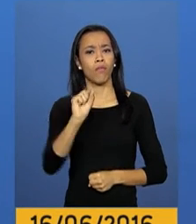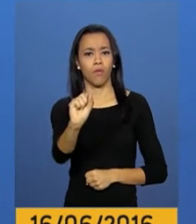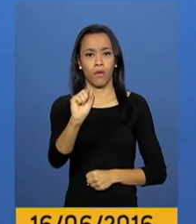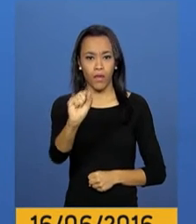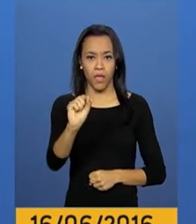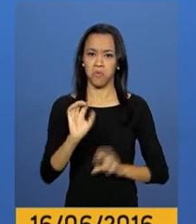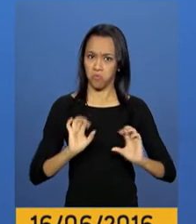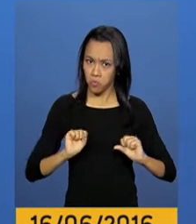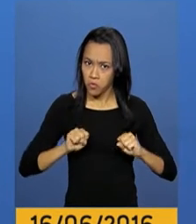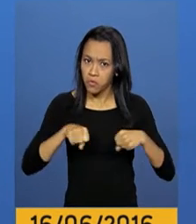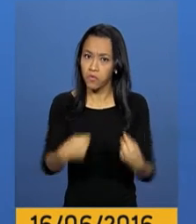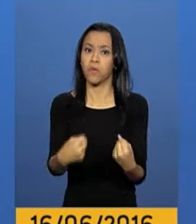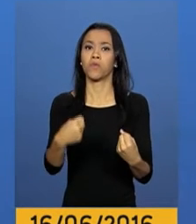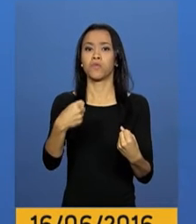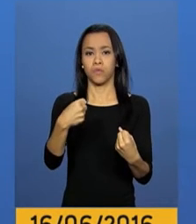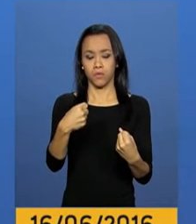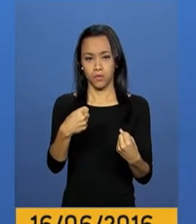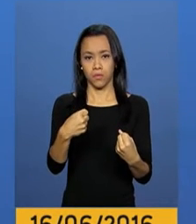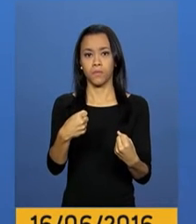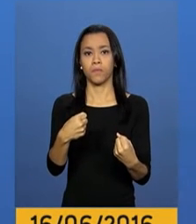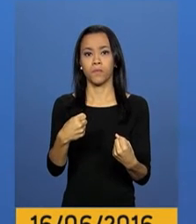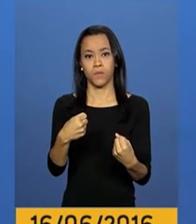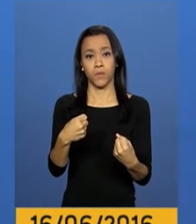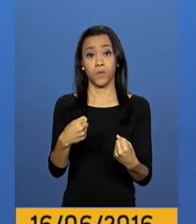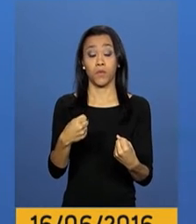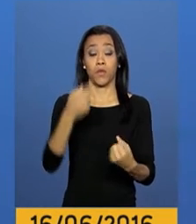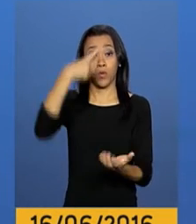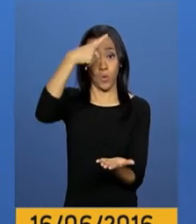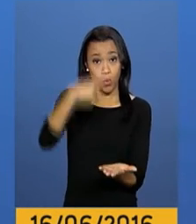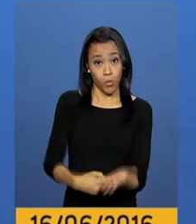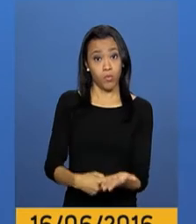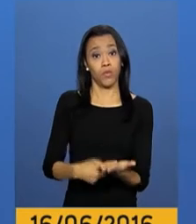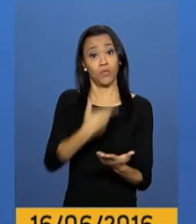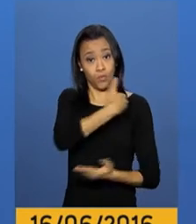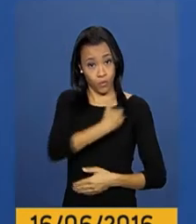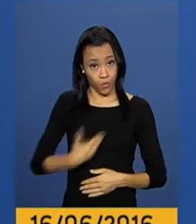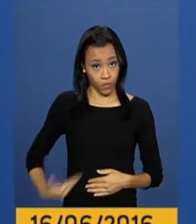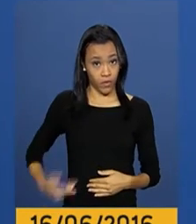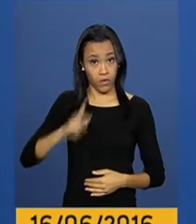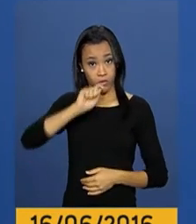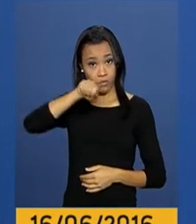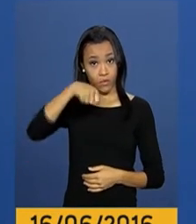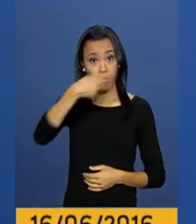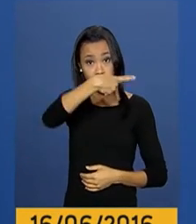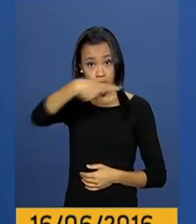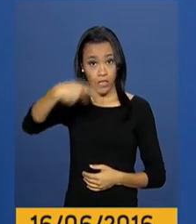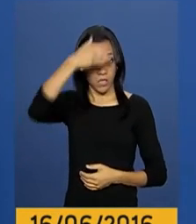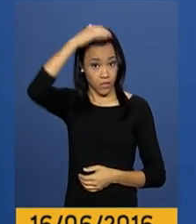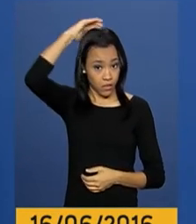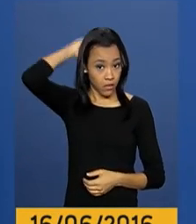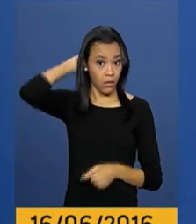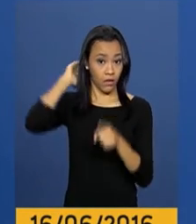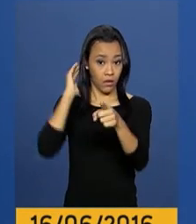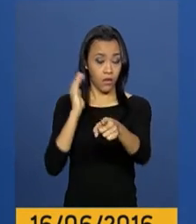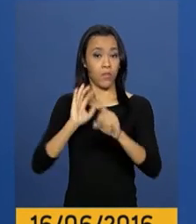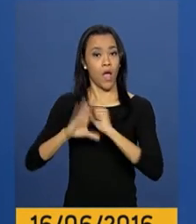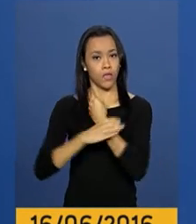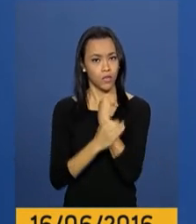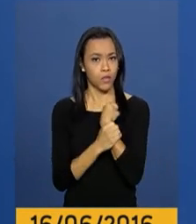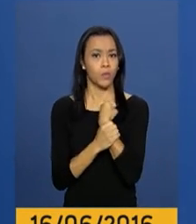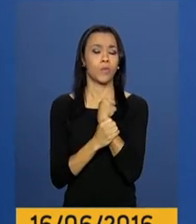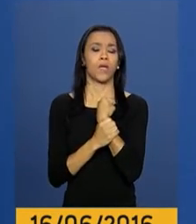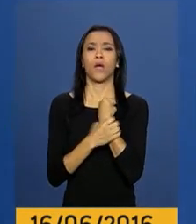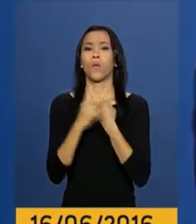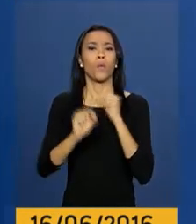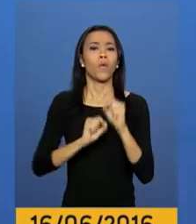o esforço e o compromisso do governo do presidente Temer no sentido de assegurar a